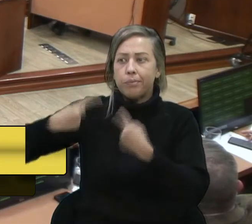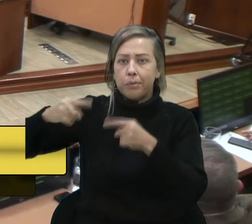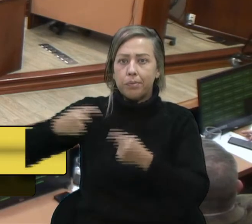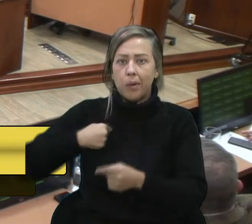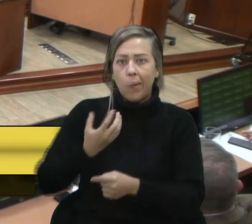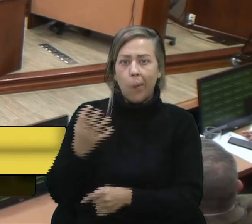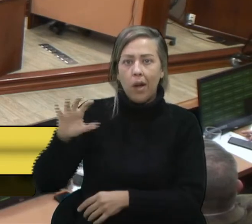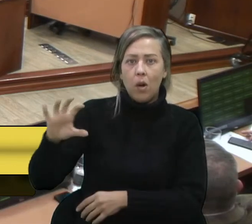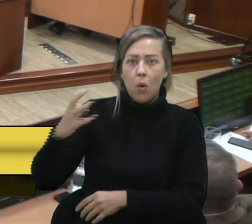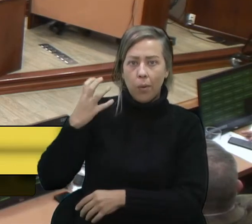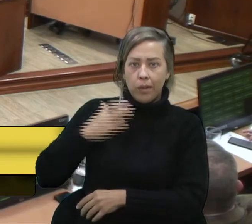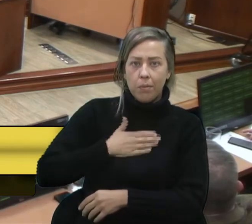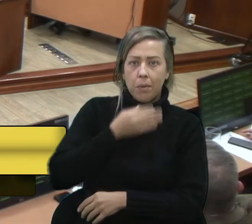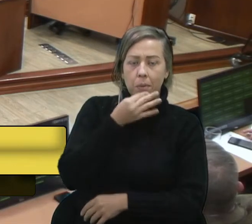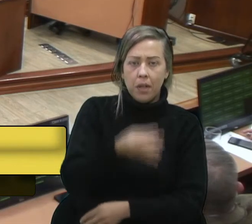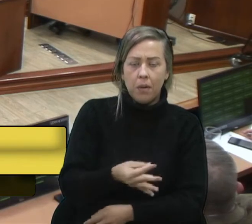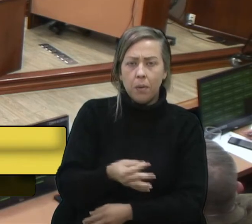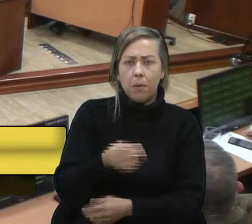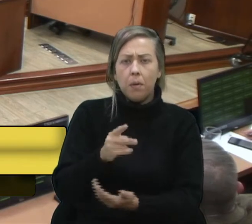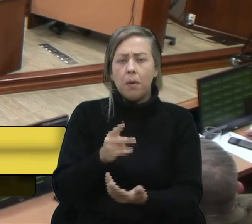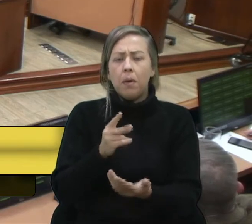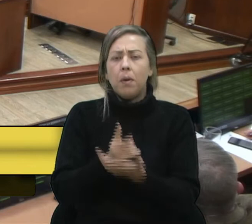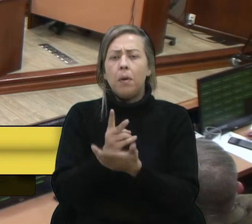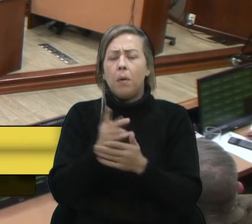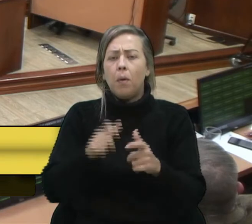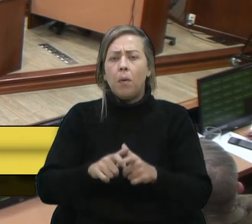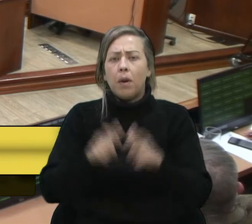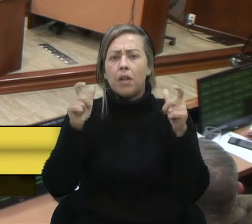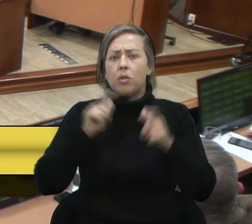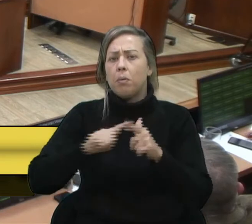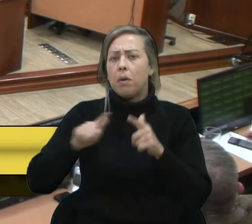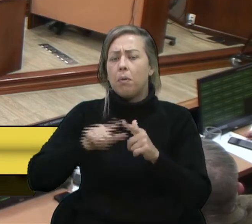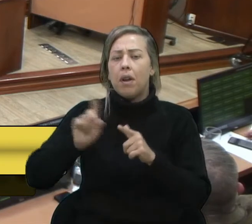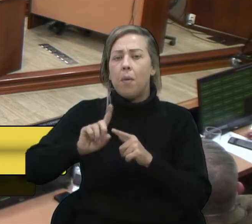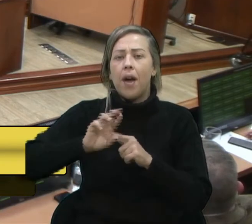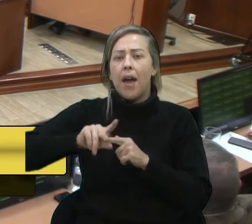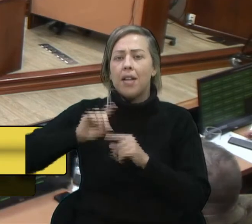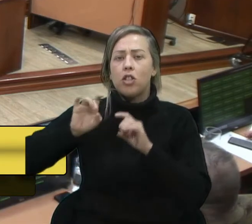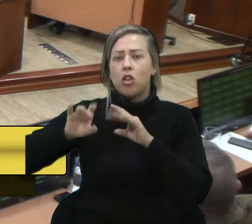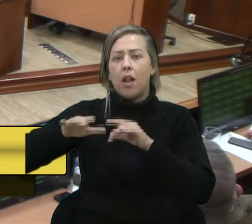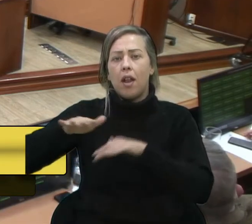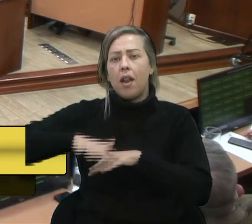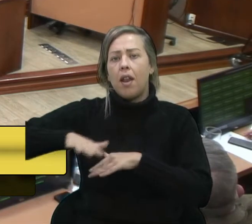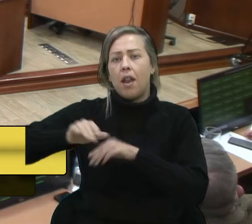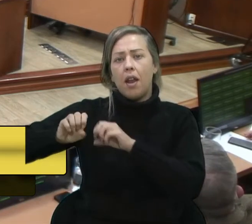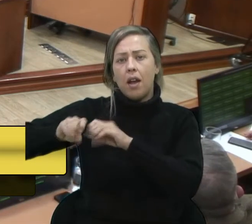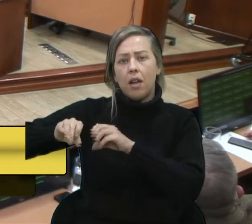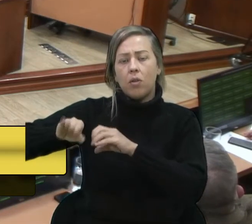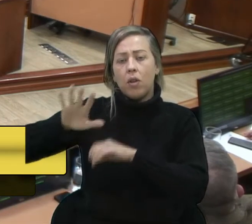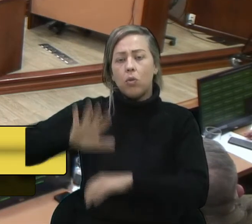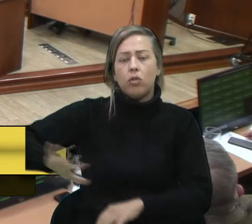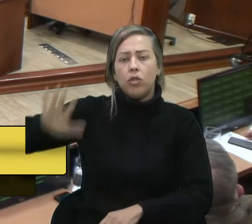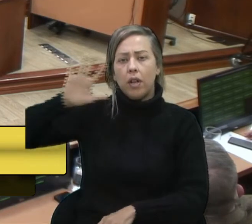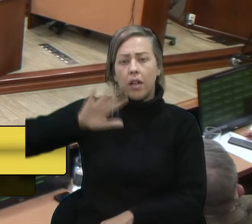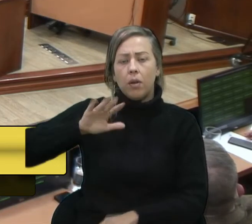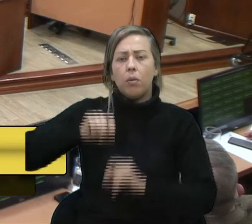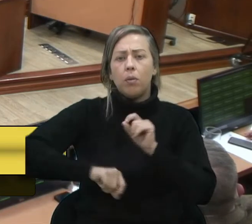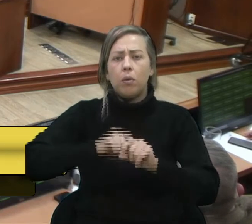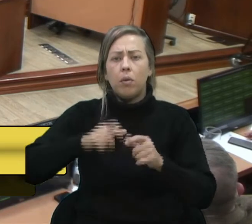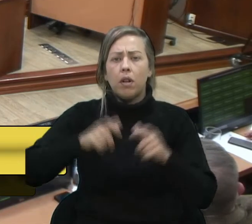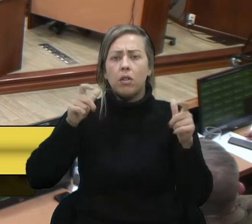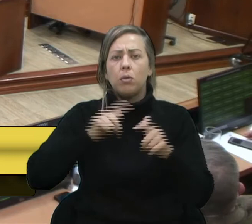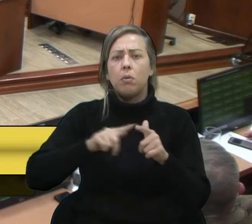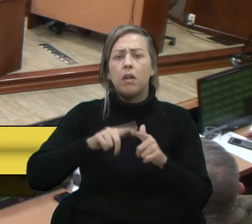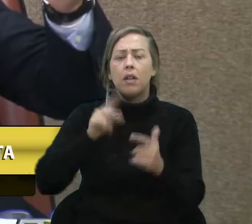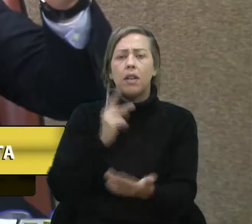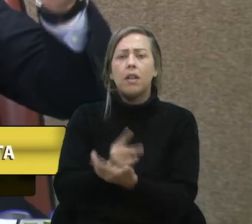Mas o grande problema, e não é só na educação, né? Não é só a educação, é no geral. O grande problema que